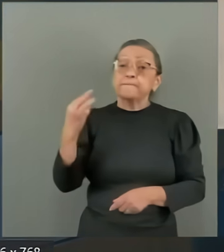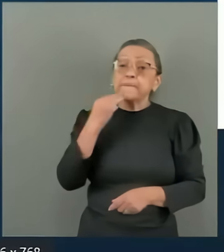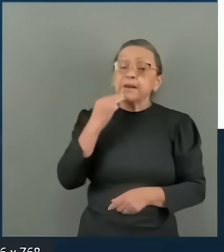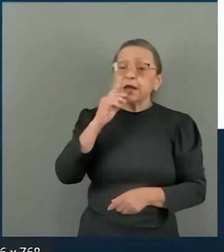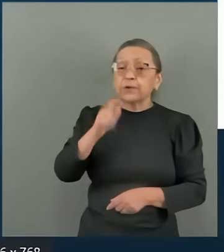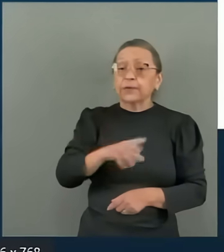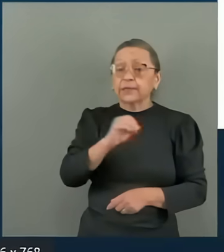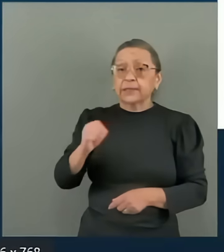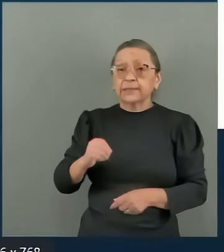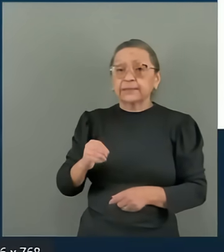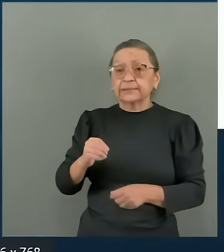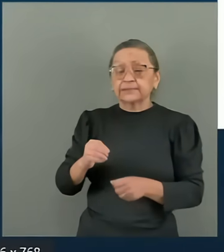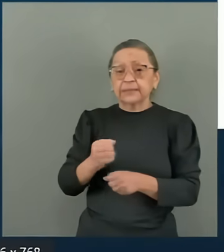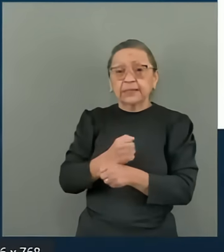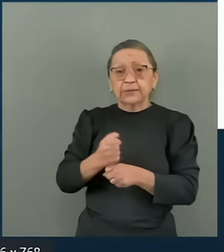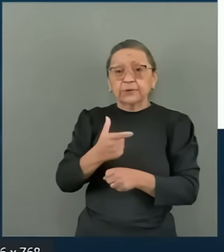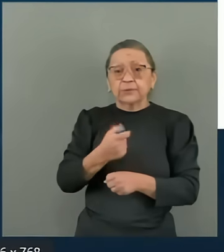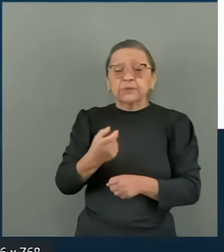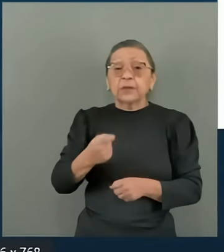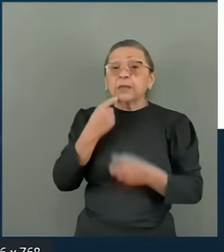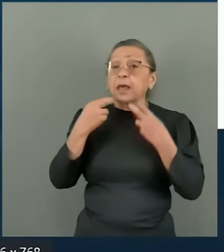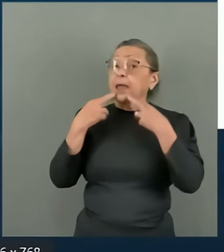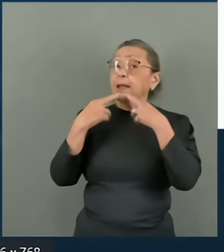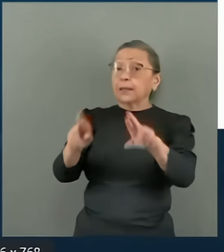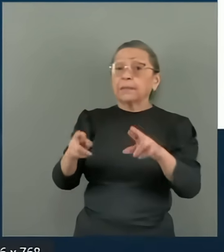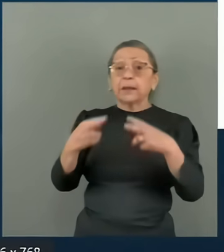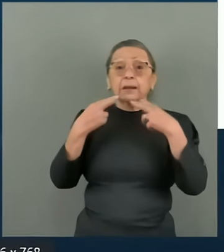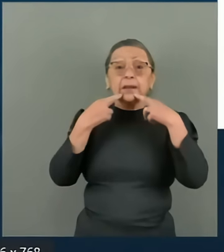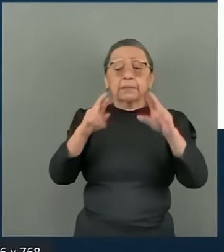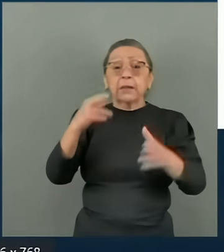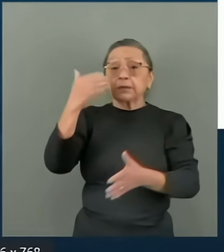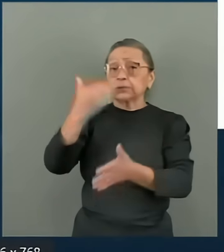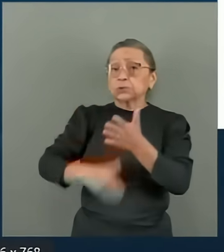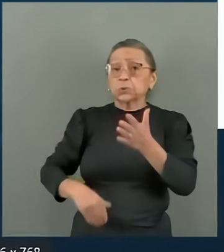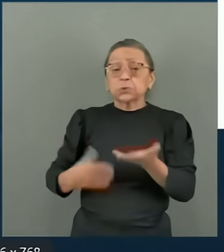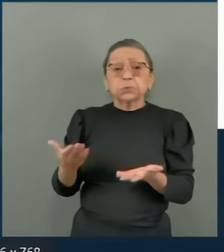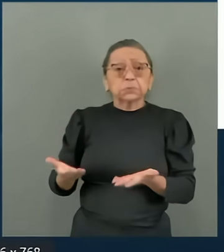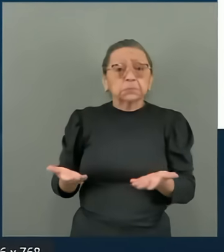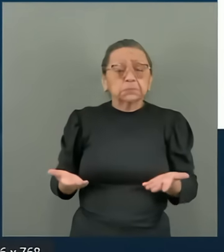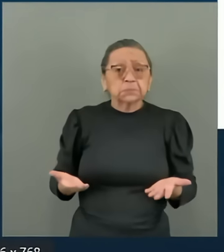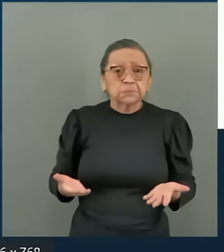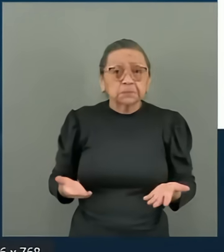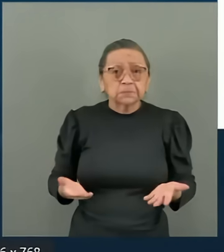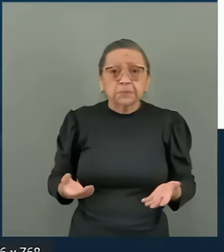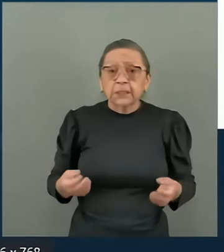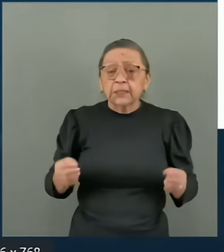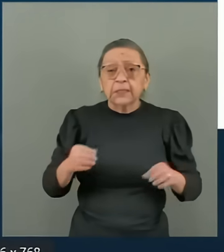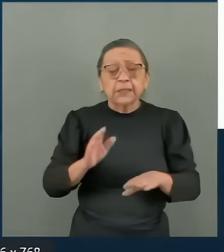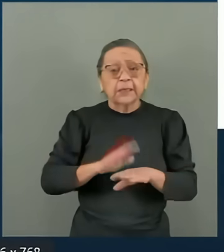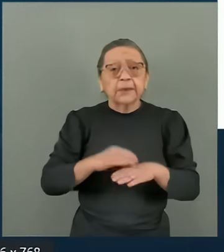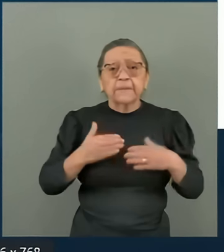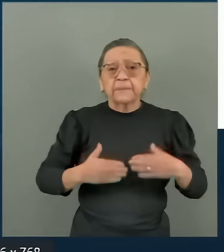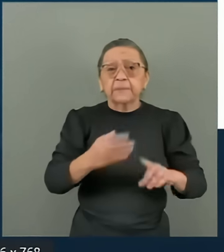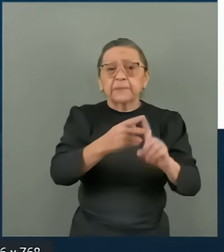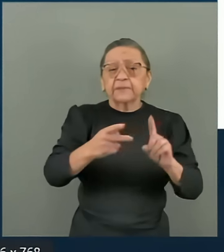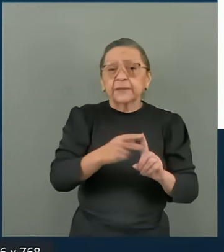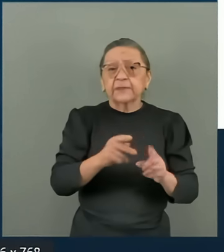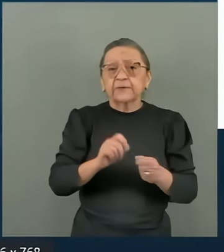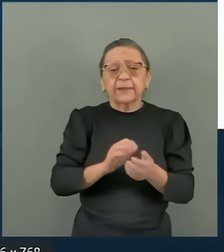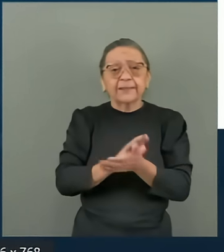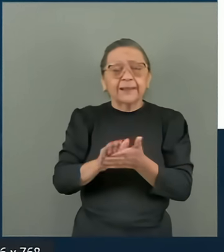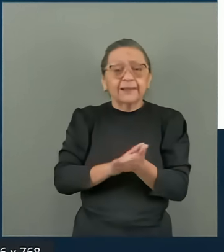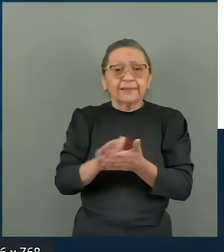2024 reclamaram de descontos indevidos e não houve ação por parte do Ministério da Previdência, no caso